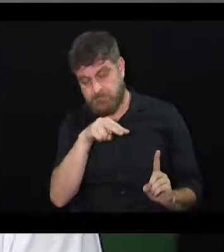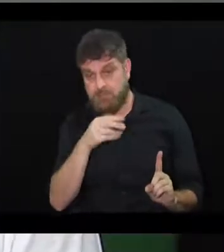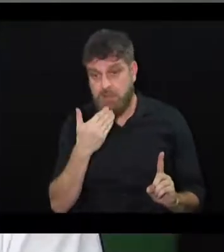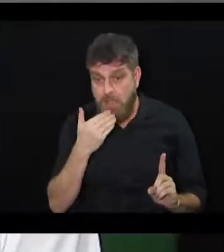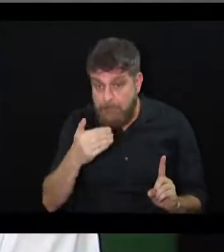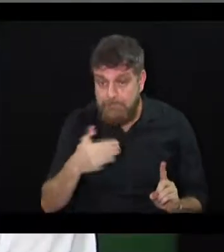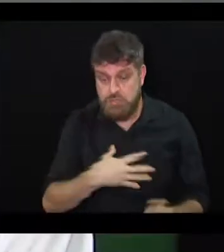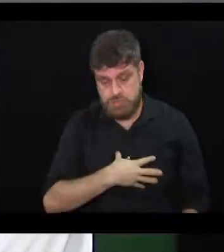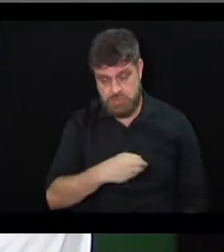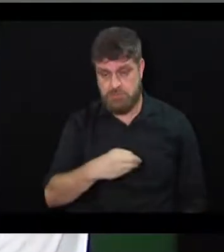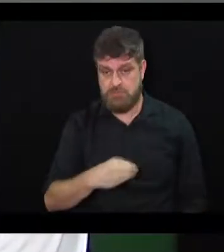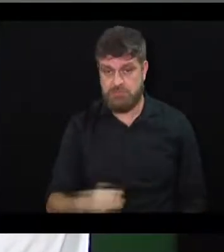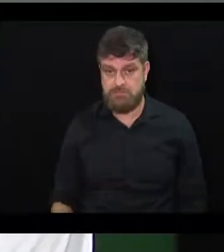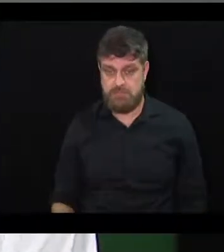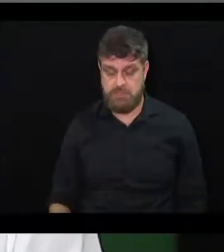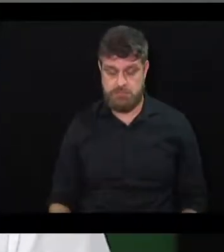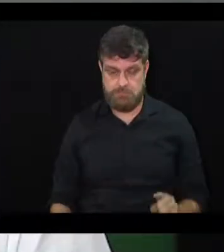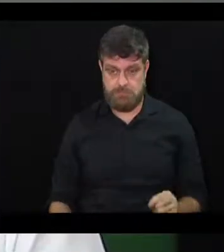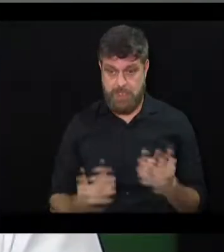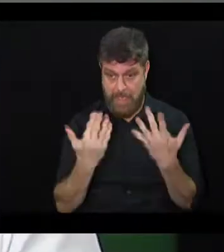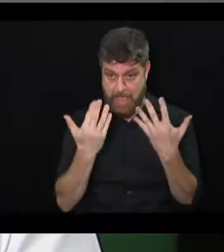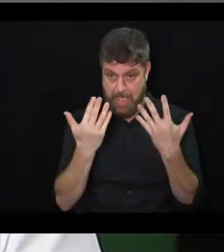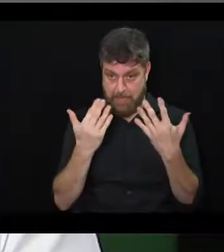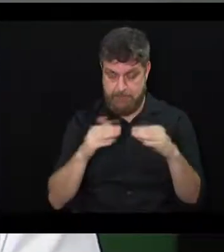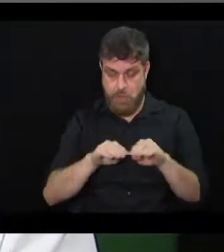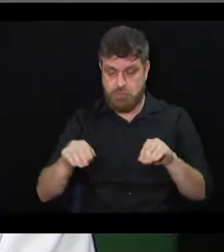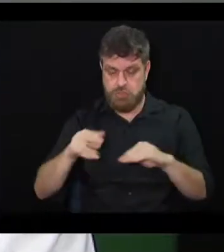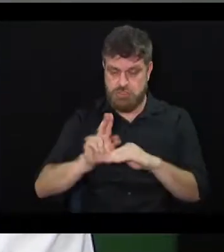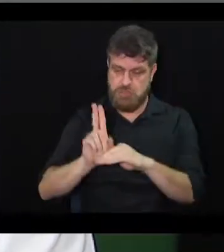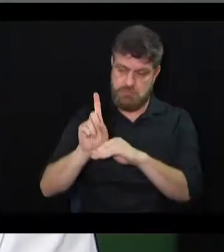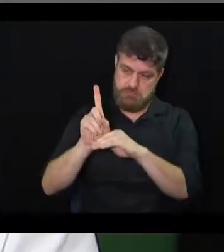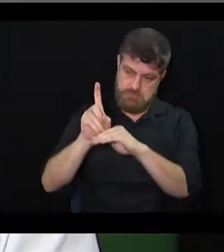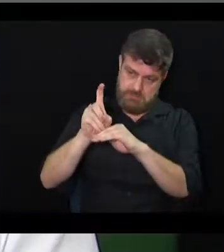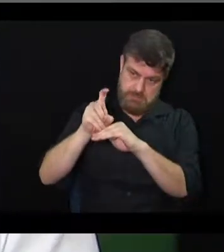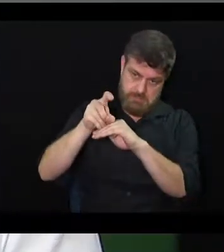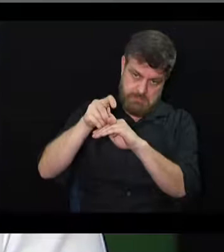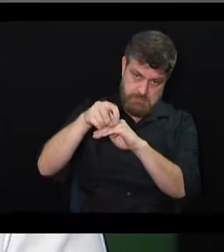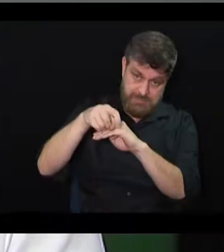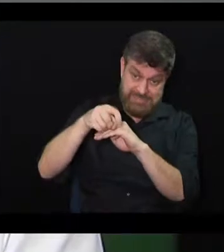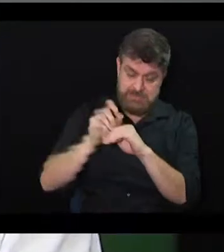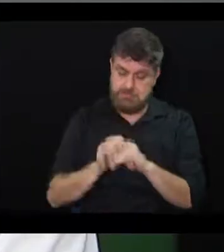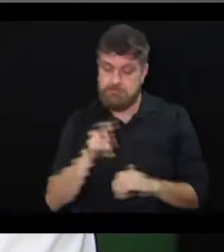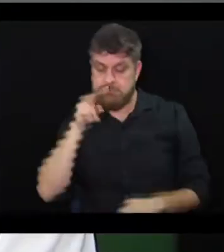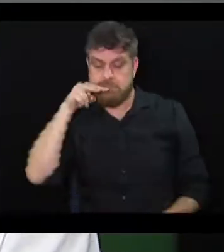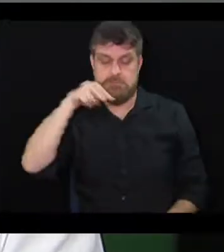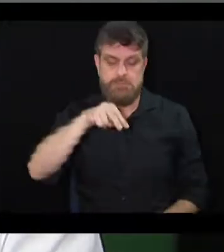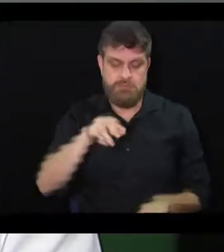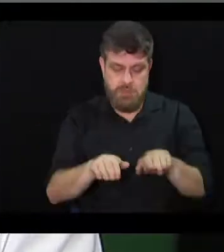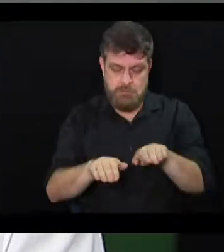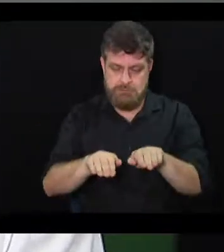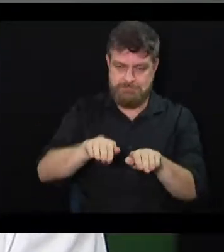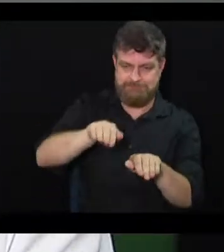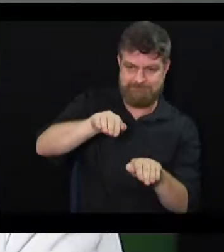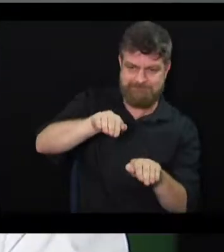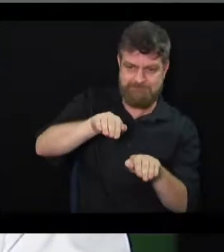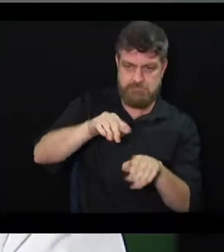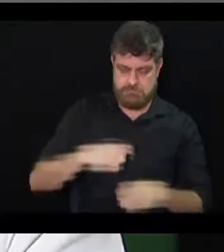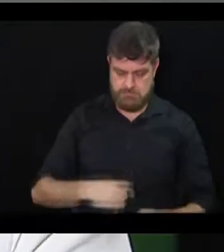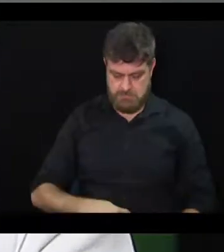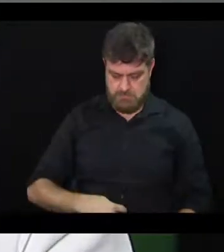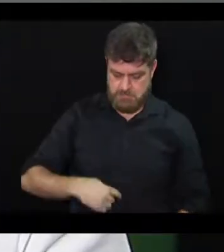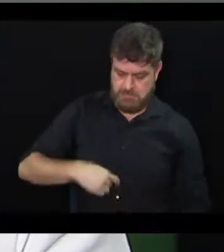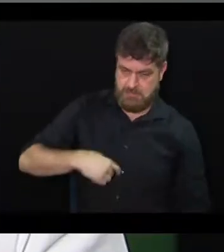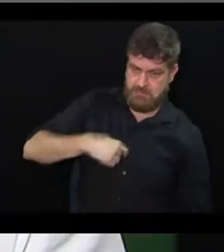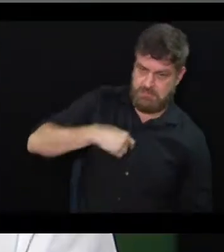pedir para os seus filhos levar a mão ao chão e se encontrar um lado da coluna diferente, assimétrico,